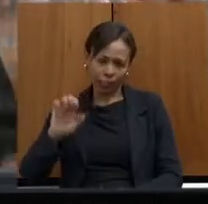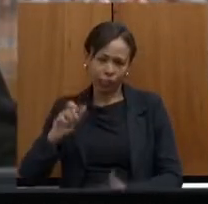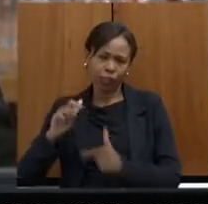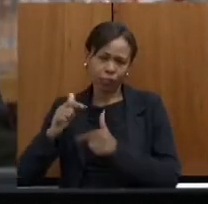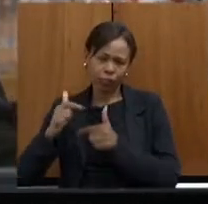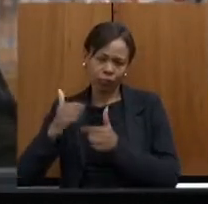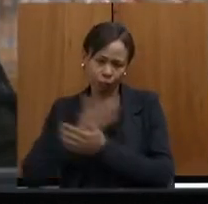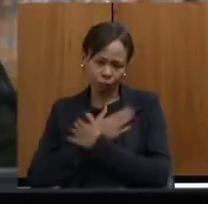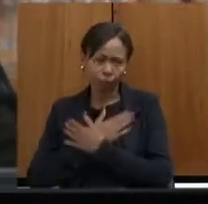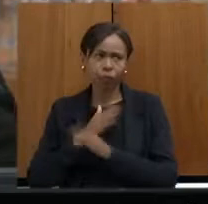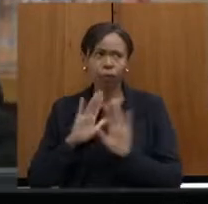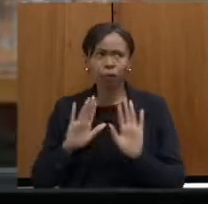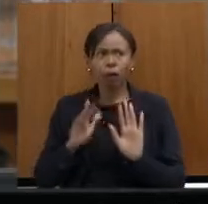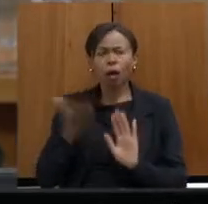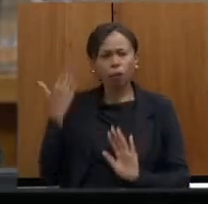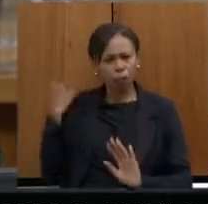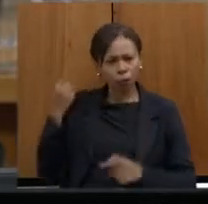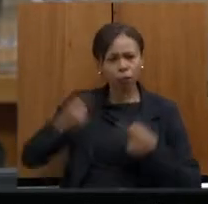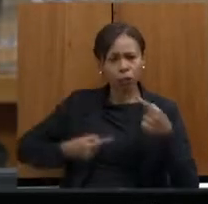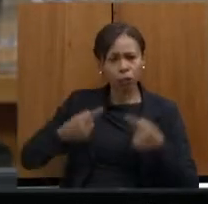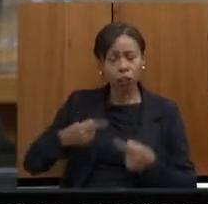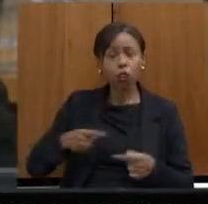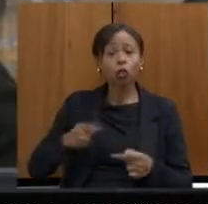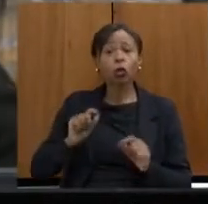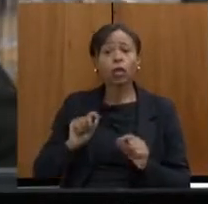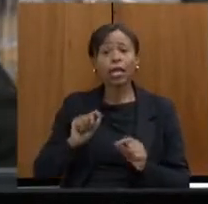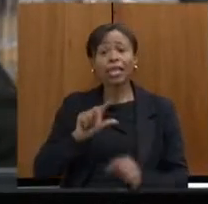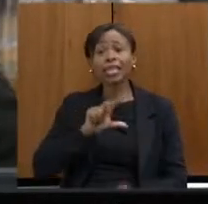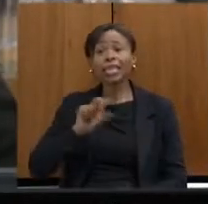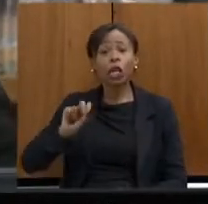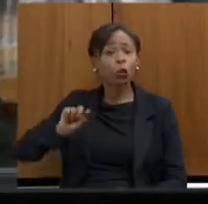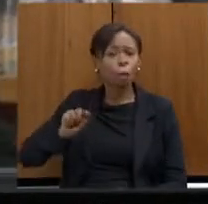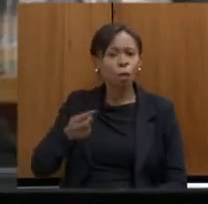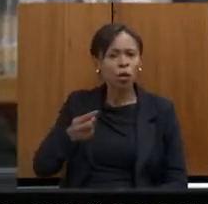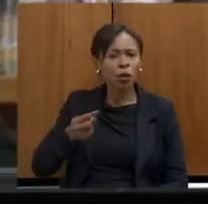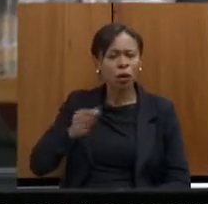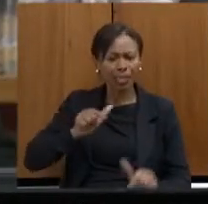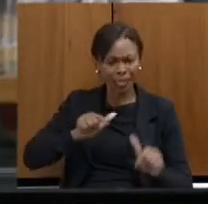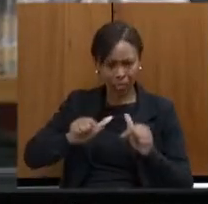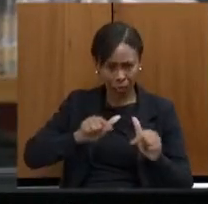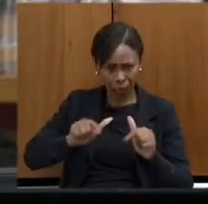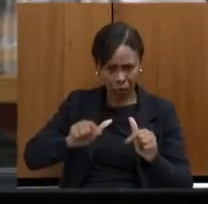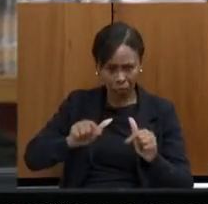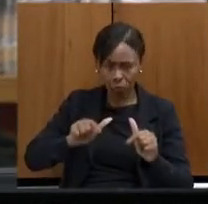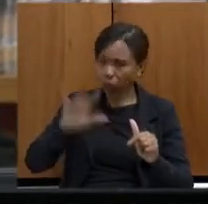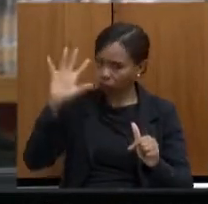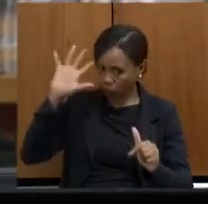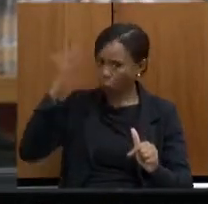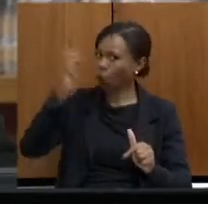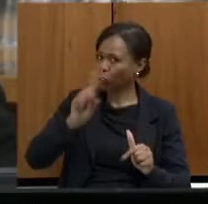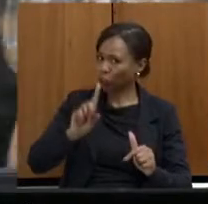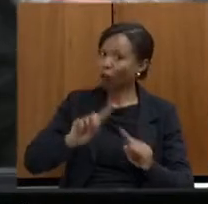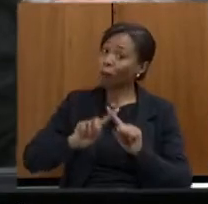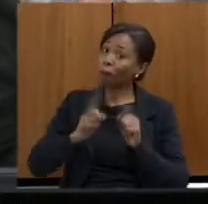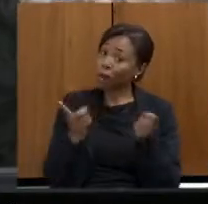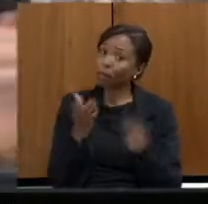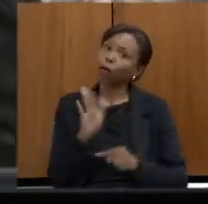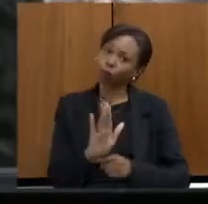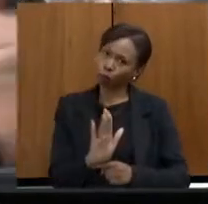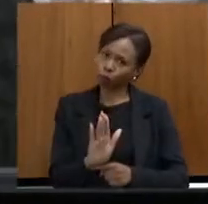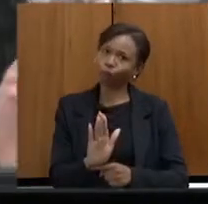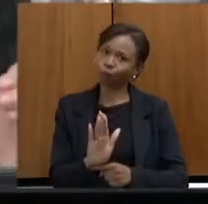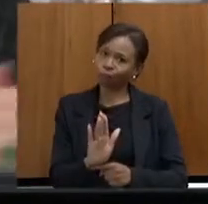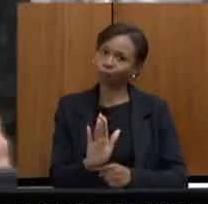do Passalho. Uma geração de 500 mil empregos, ela não resolve o déficit, mas ela ajuda muito. A questão é